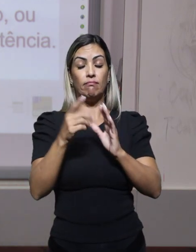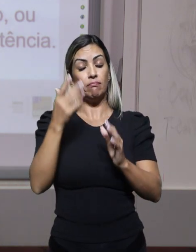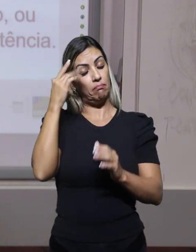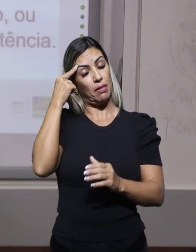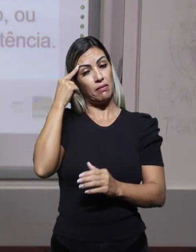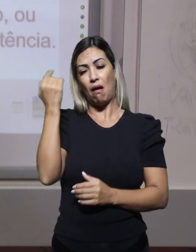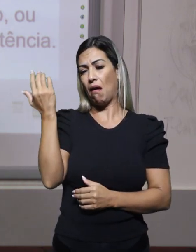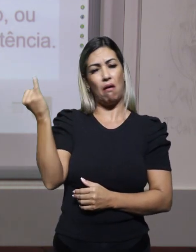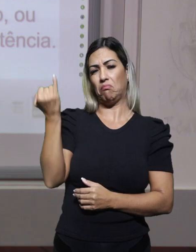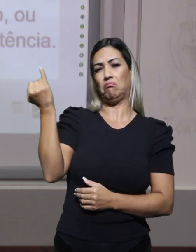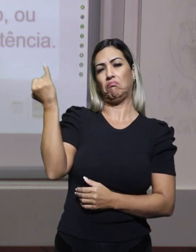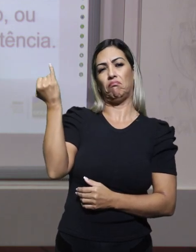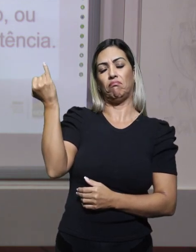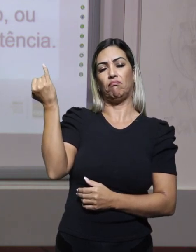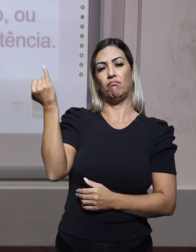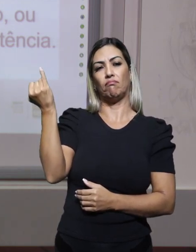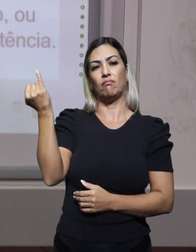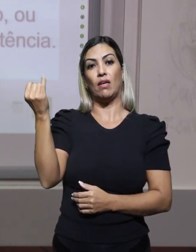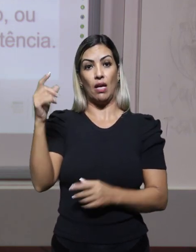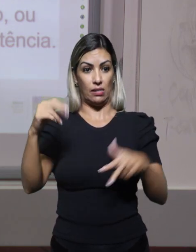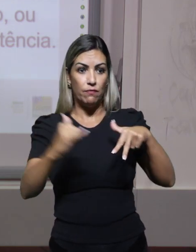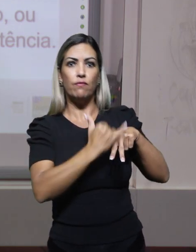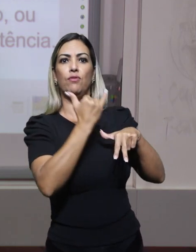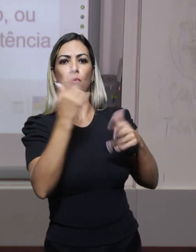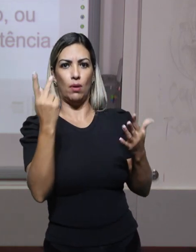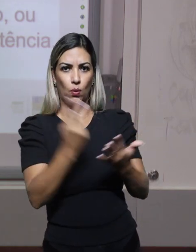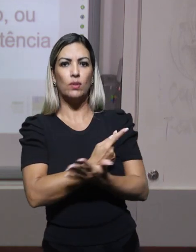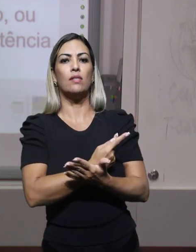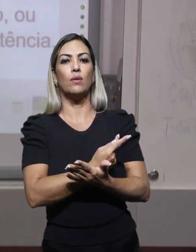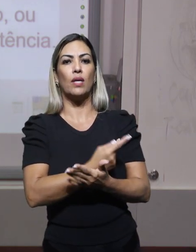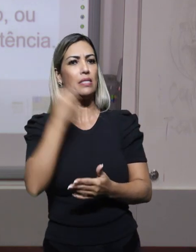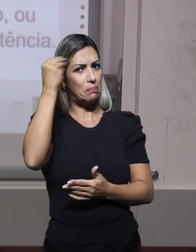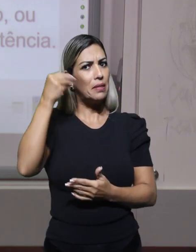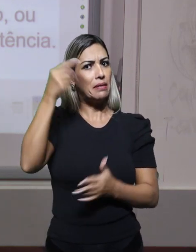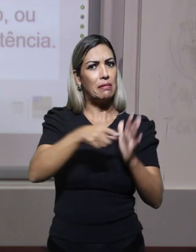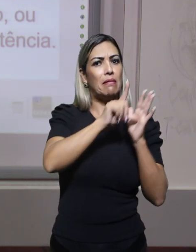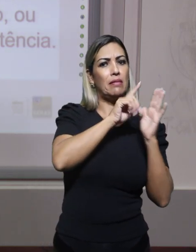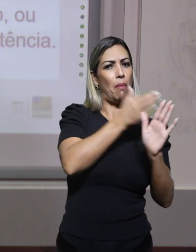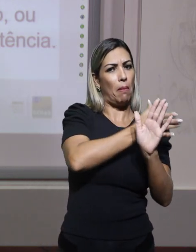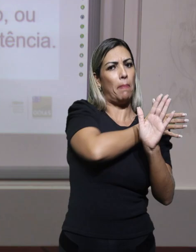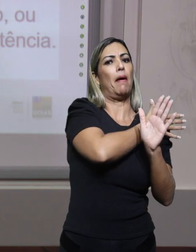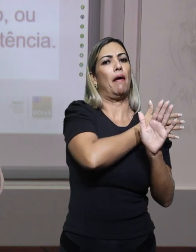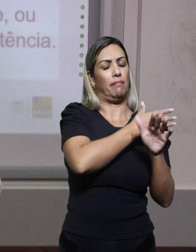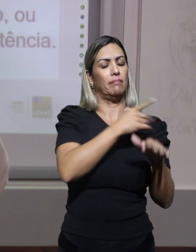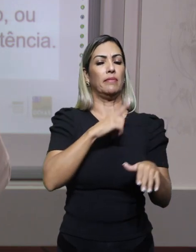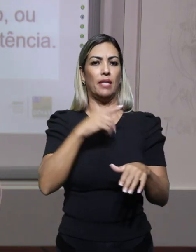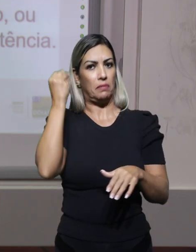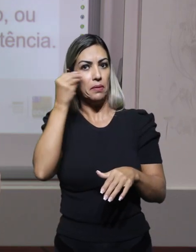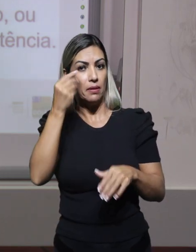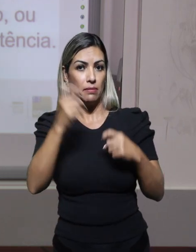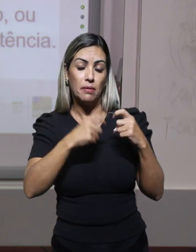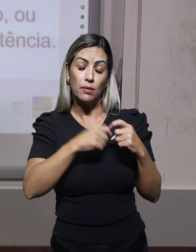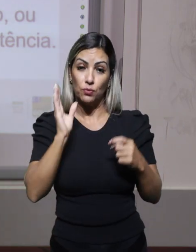irrelevante o fato dessa vítima ter experiência anterior ou de